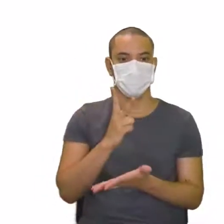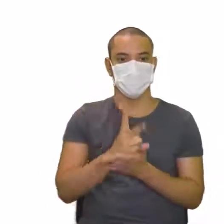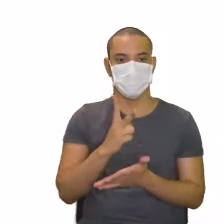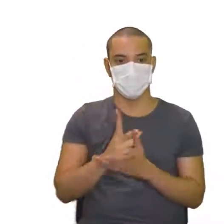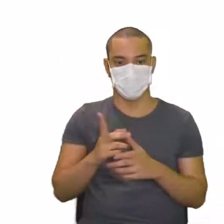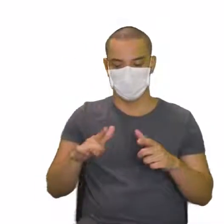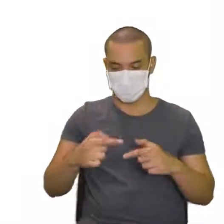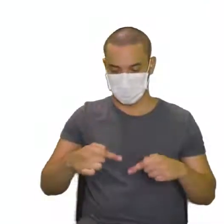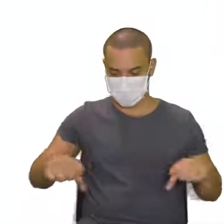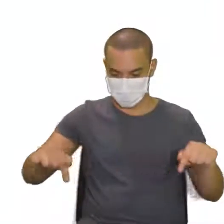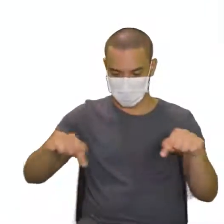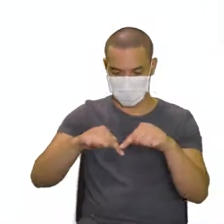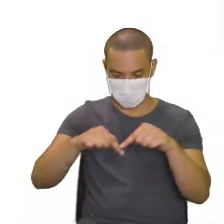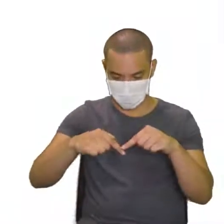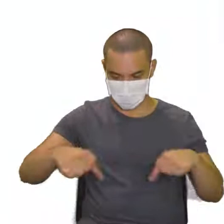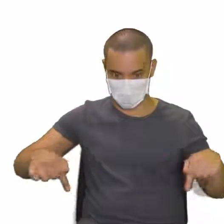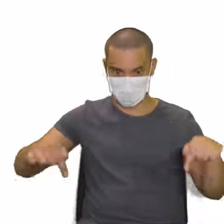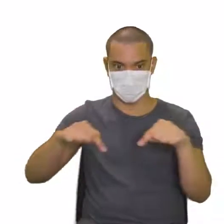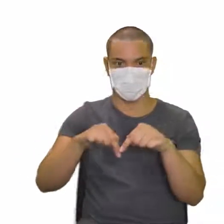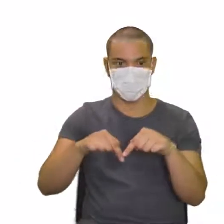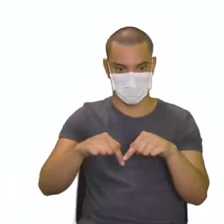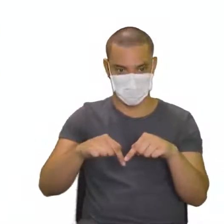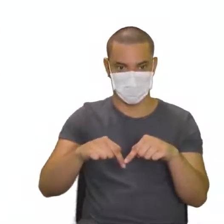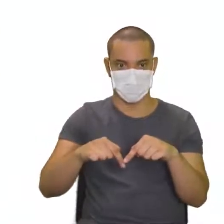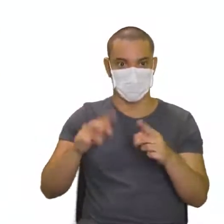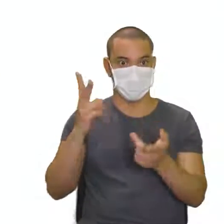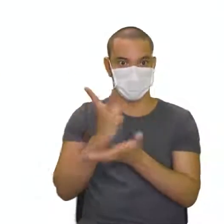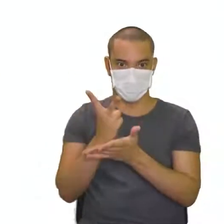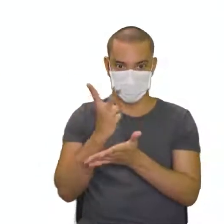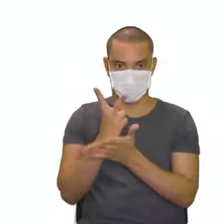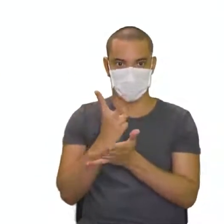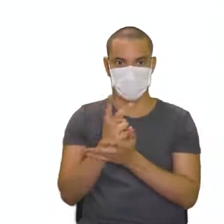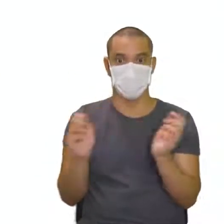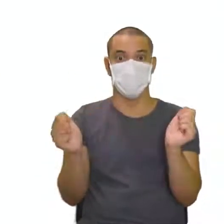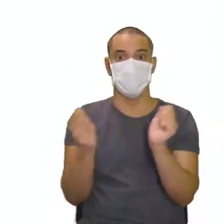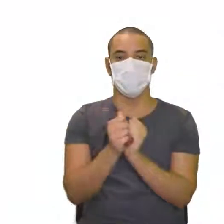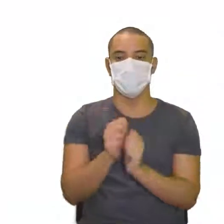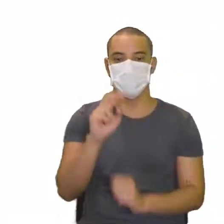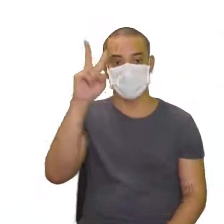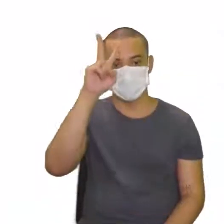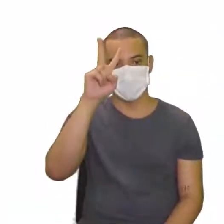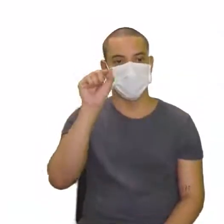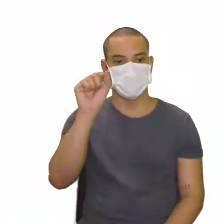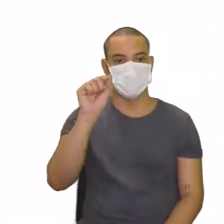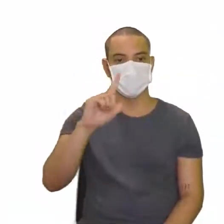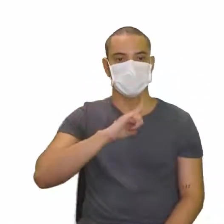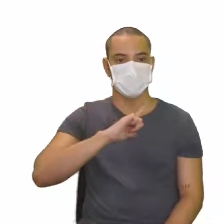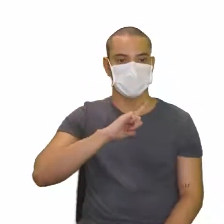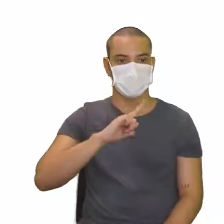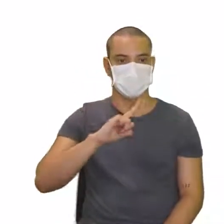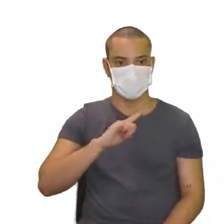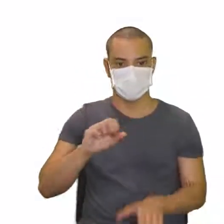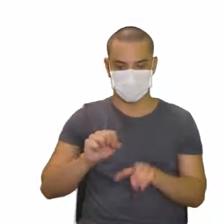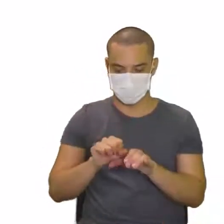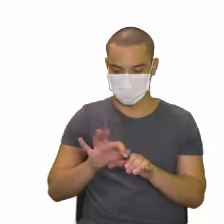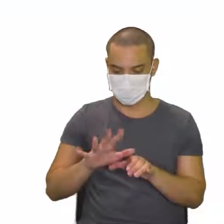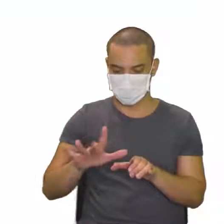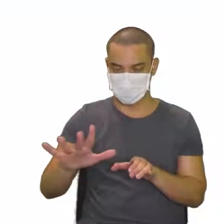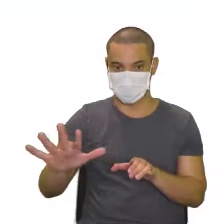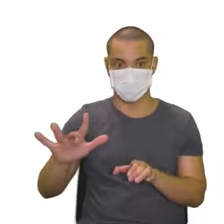plano, tá? Não esqueçam aqui, direção perpendicular. E aqui nós podemos ver a corrente percorrendo a espira no